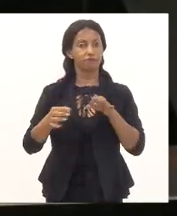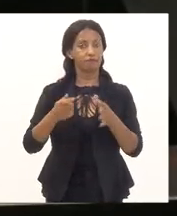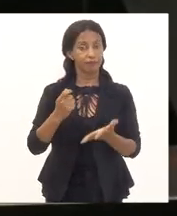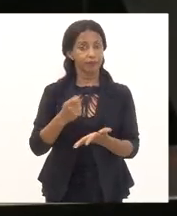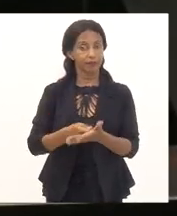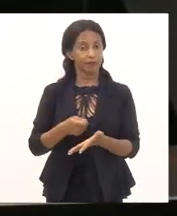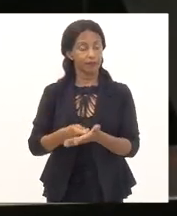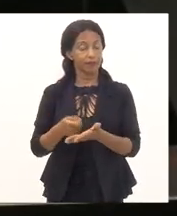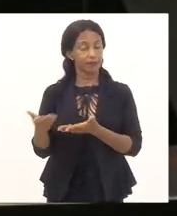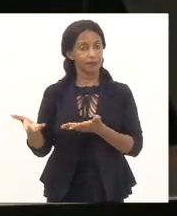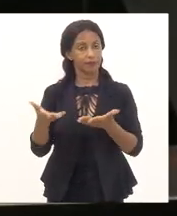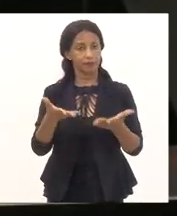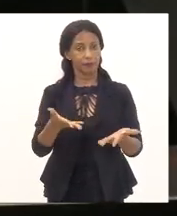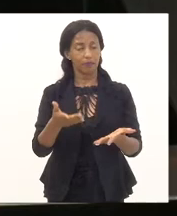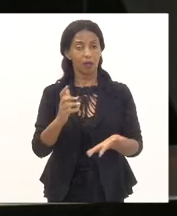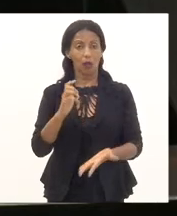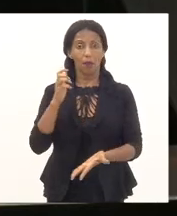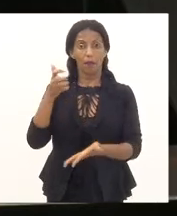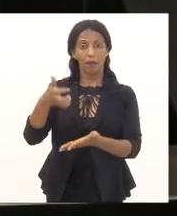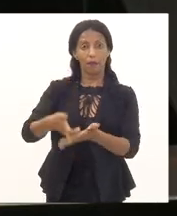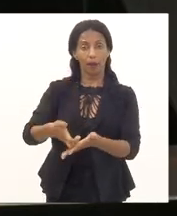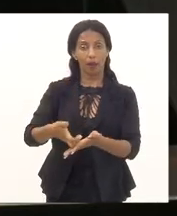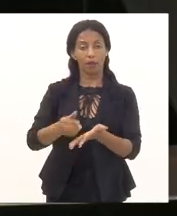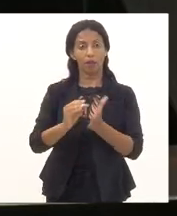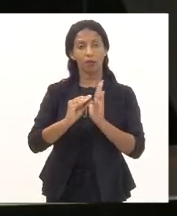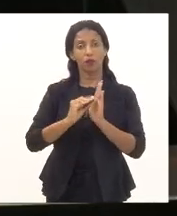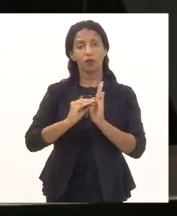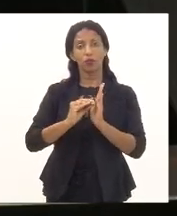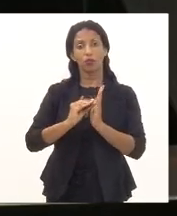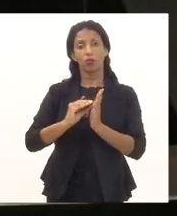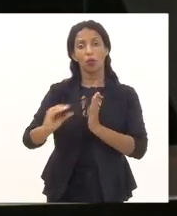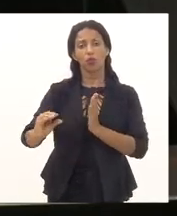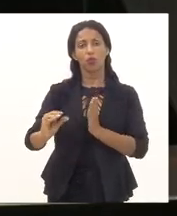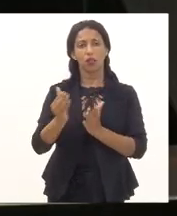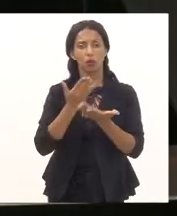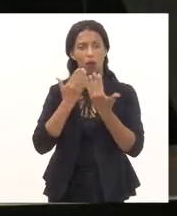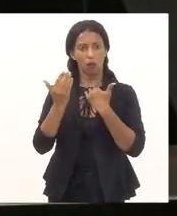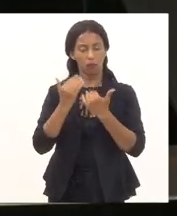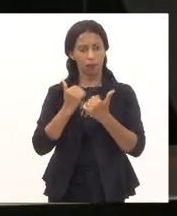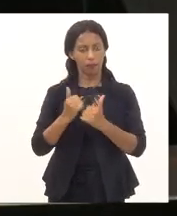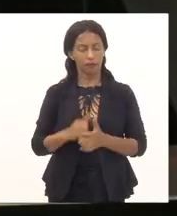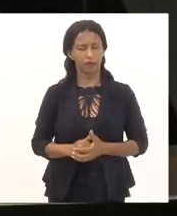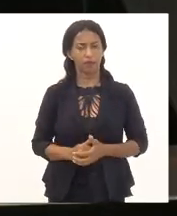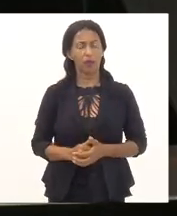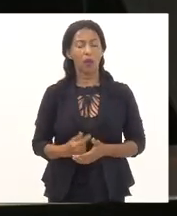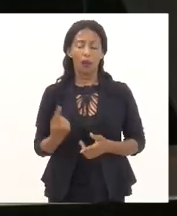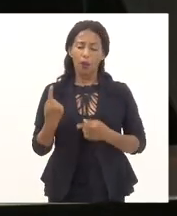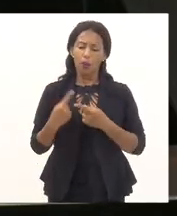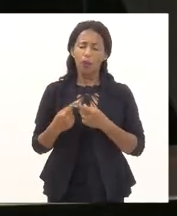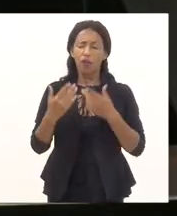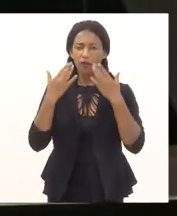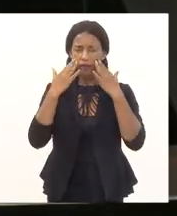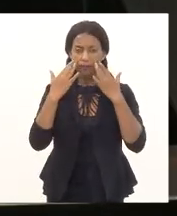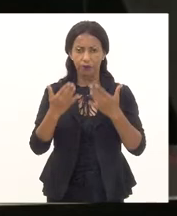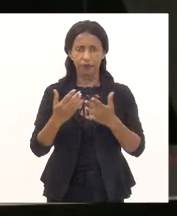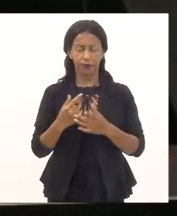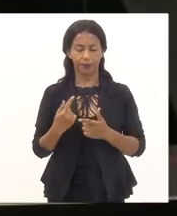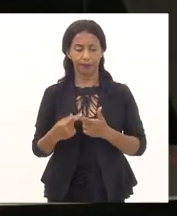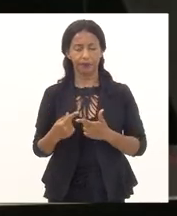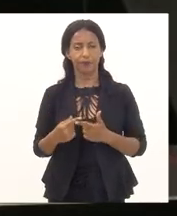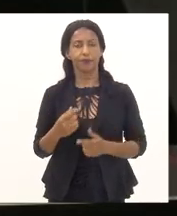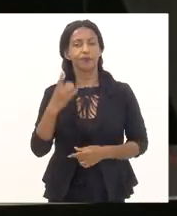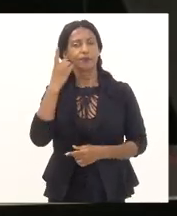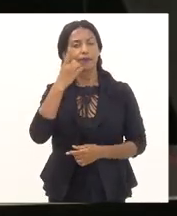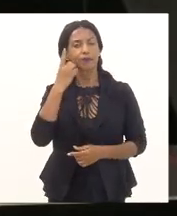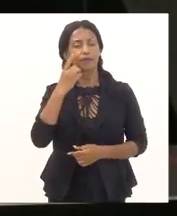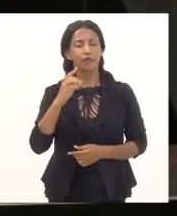que garante, então, o pagamento de um auxílio alimentação. E por que faço essa manifestação? Porque o